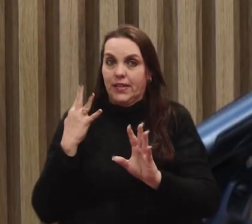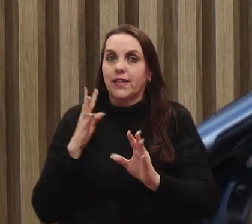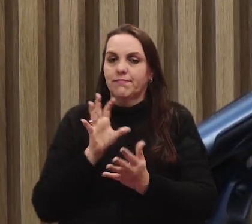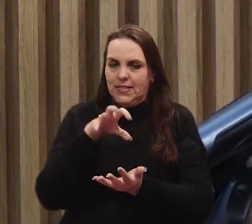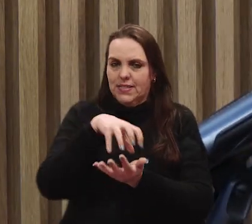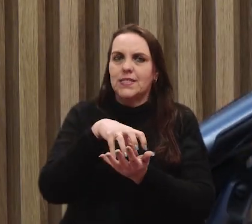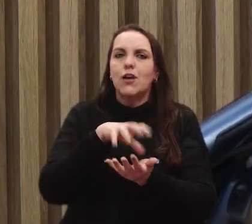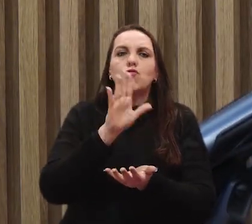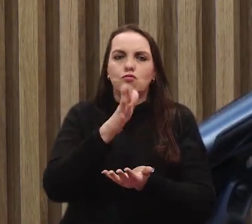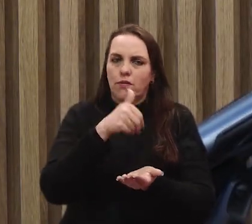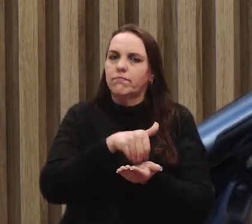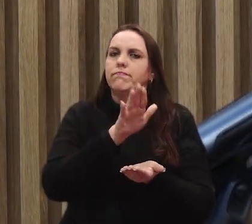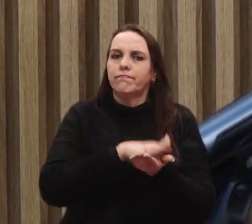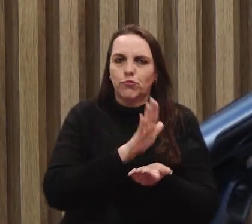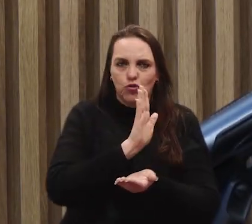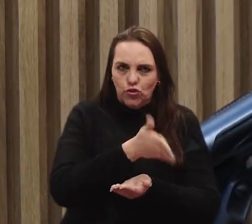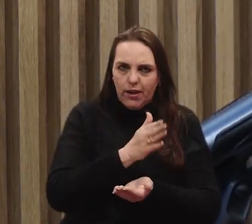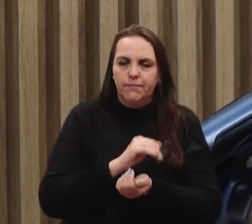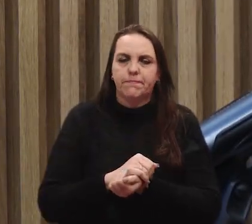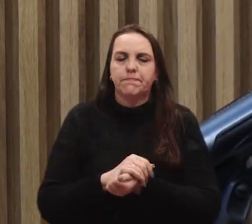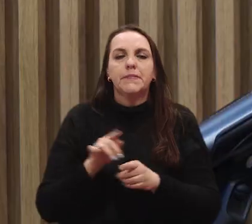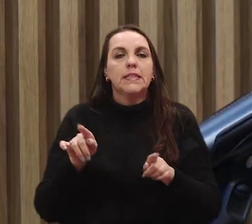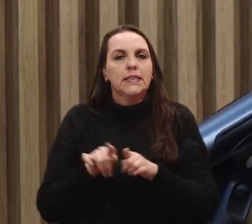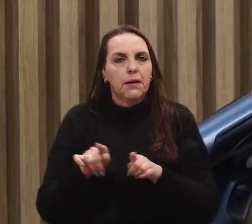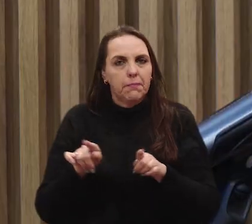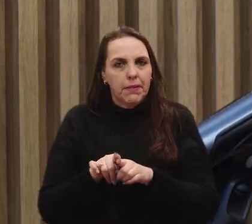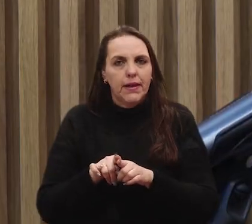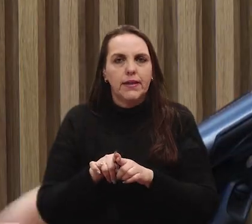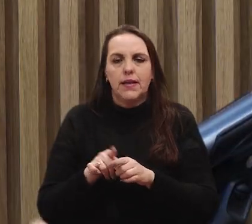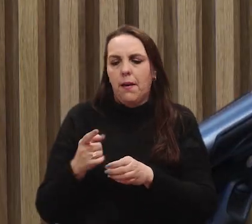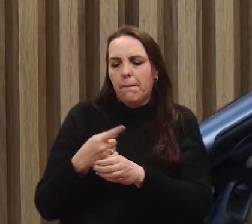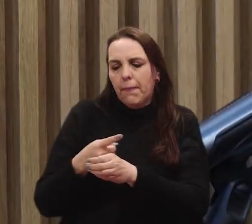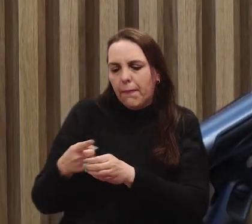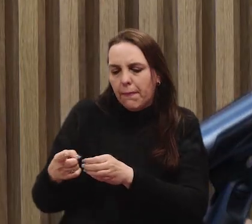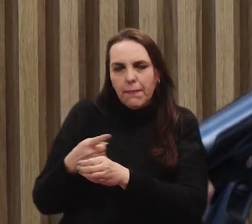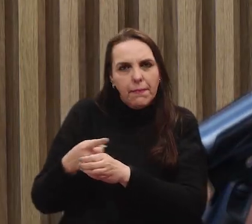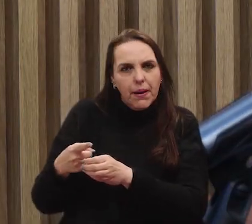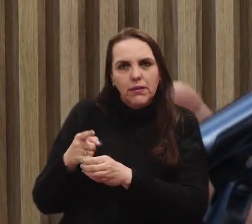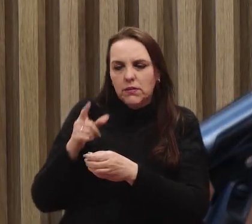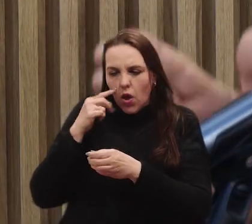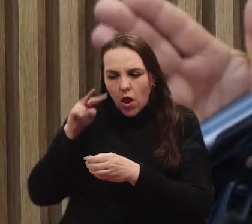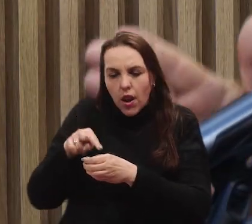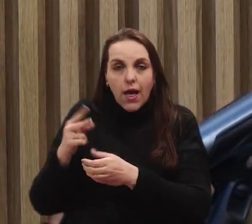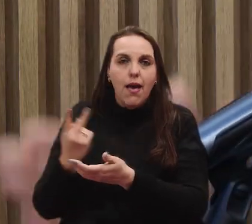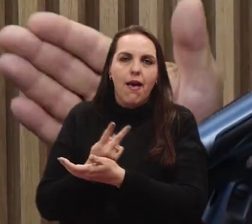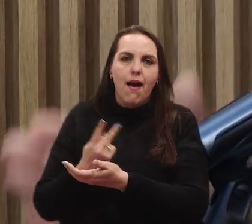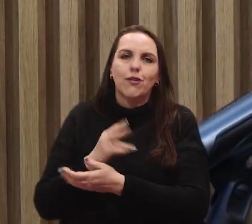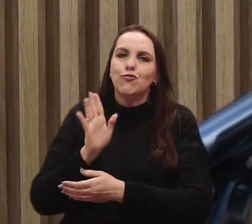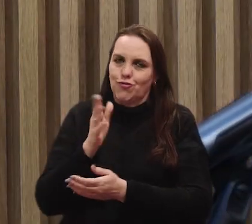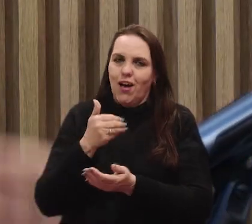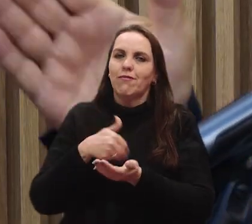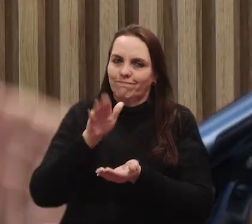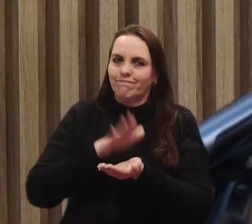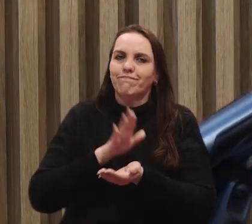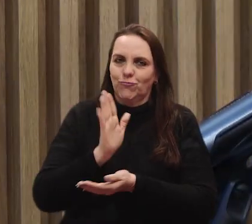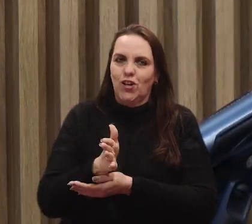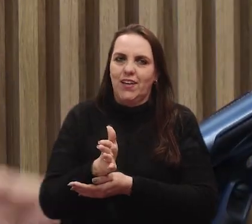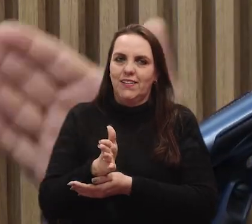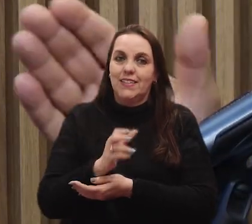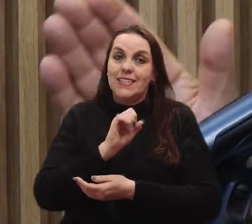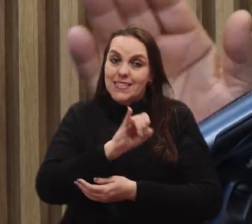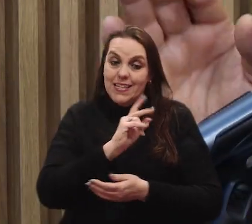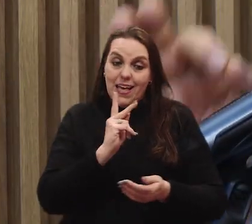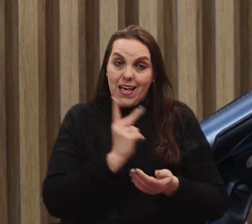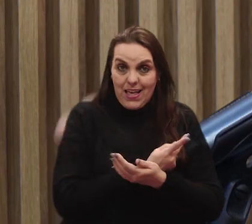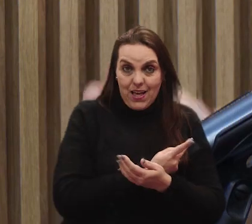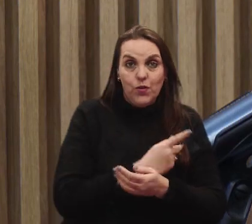sede, então a gente autuou. Alguns casos de tirar a medição errada, a gente autuou. Então, onde tem uma infração, nós